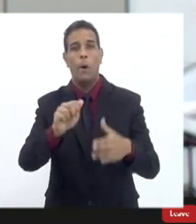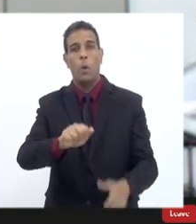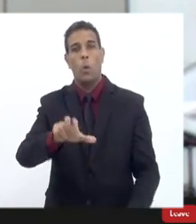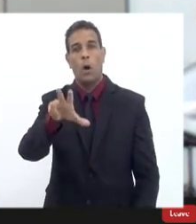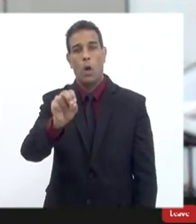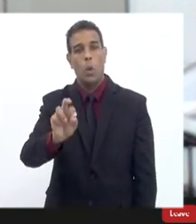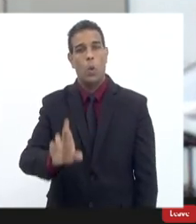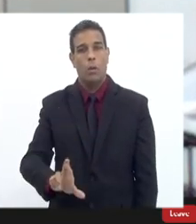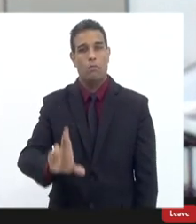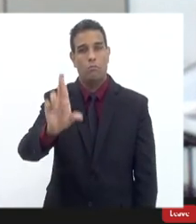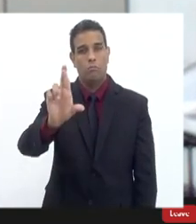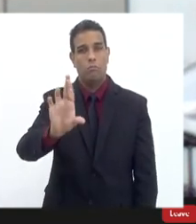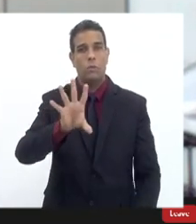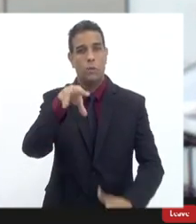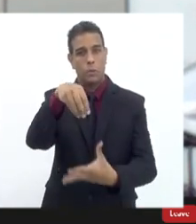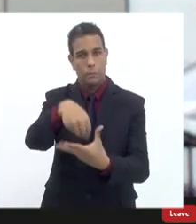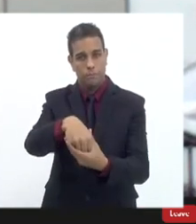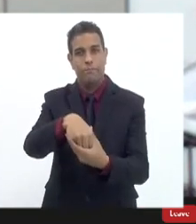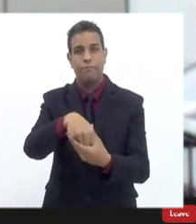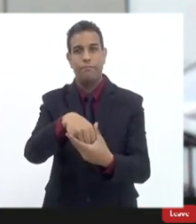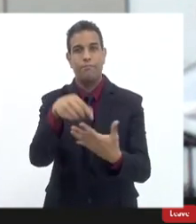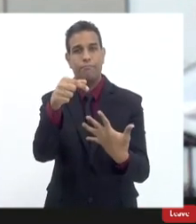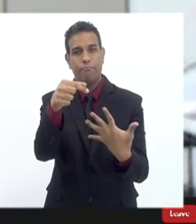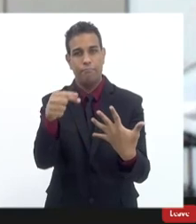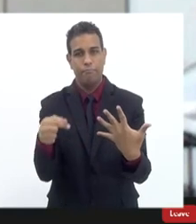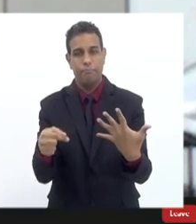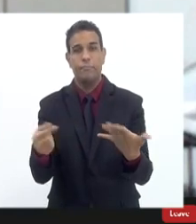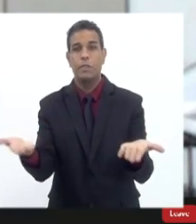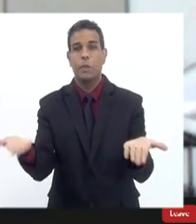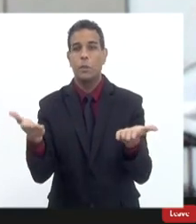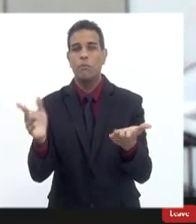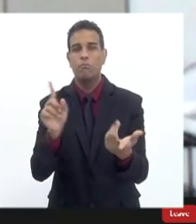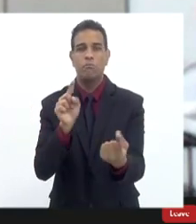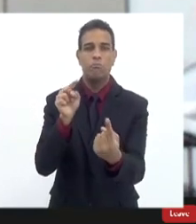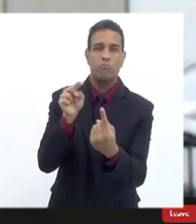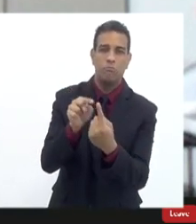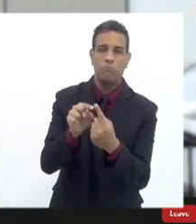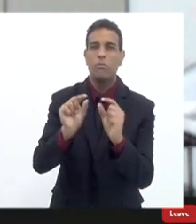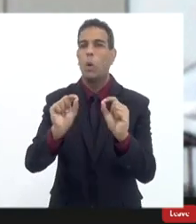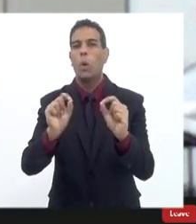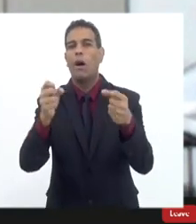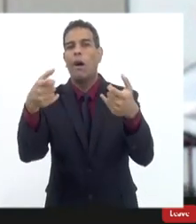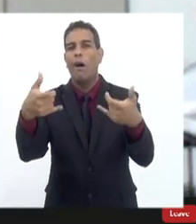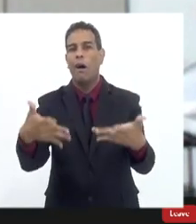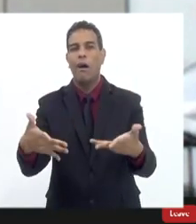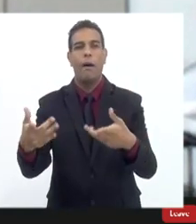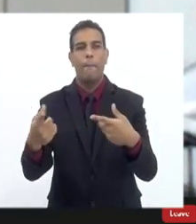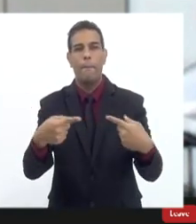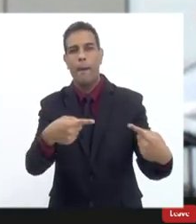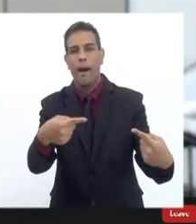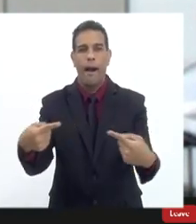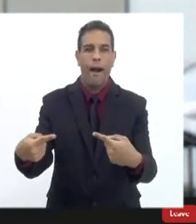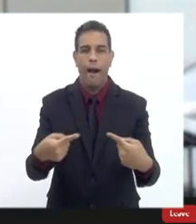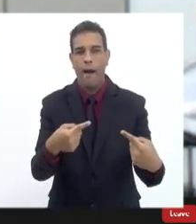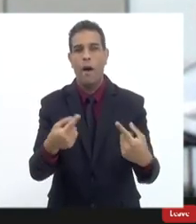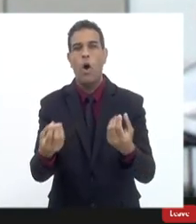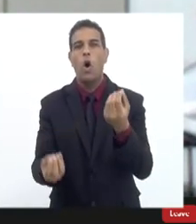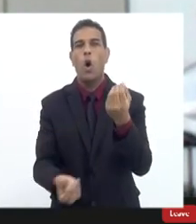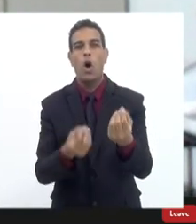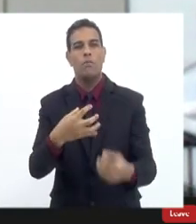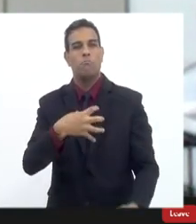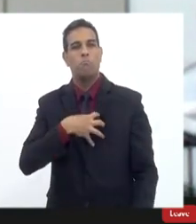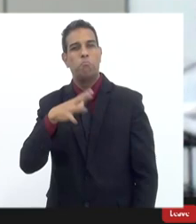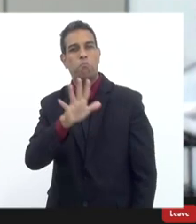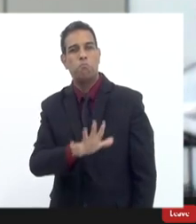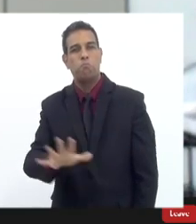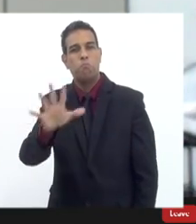também, e todos os presentes. A nossa audiência hoje ela tem o objetivo de debater as condições